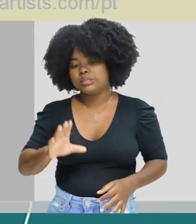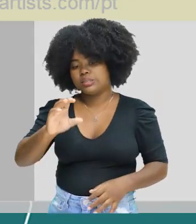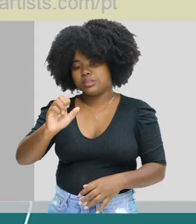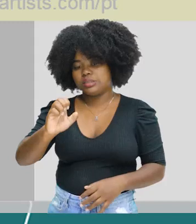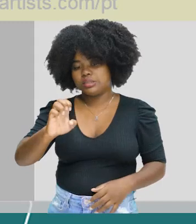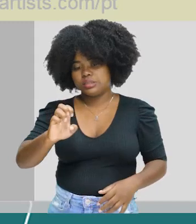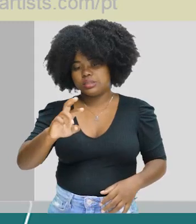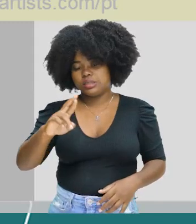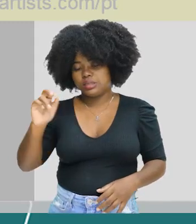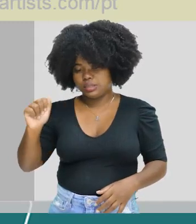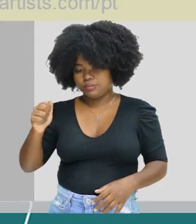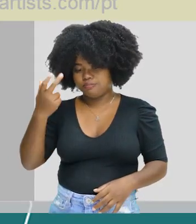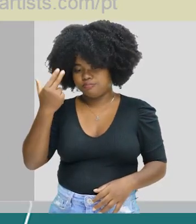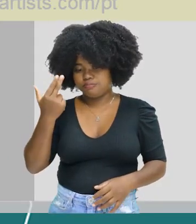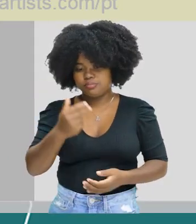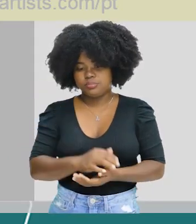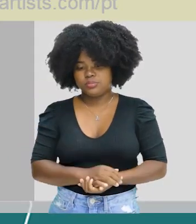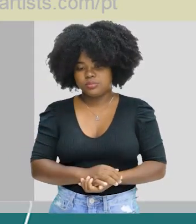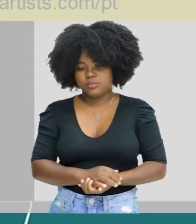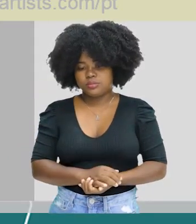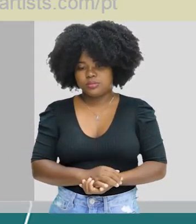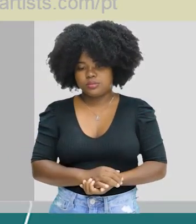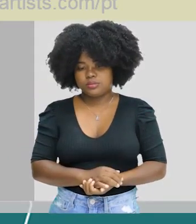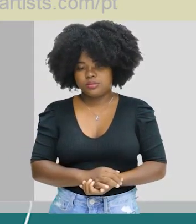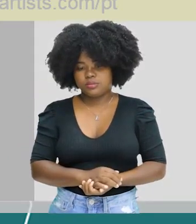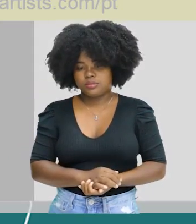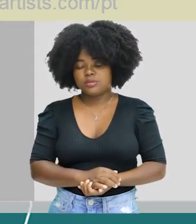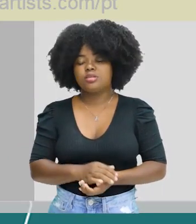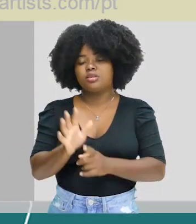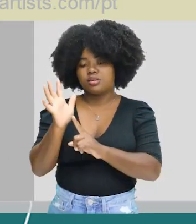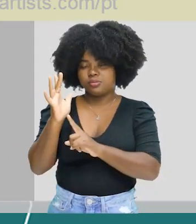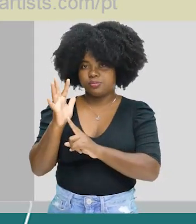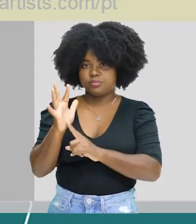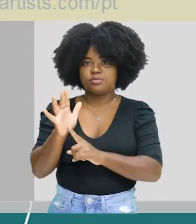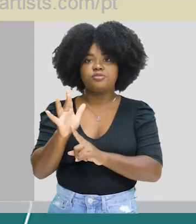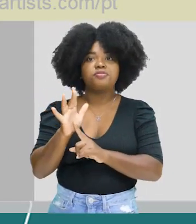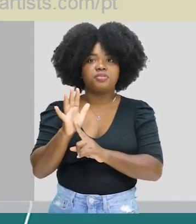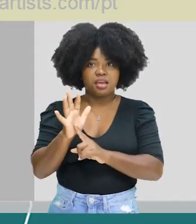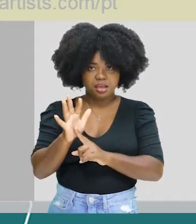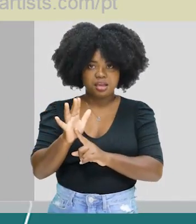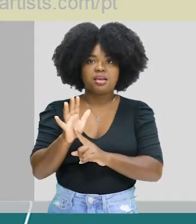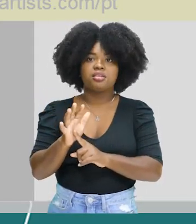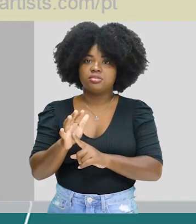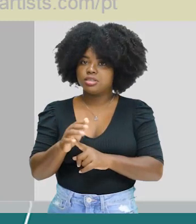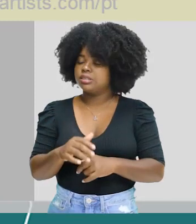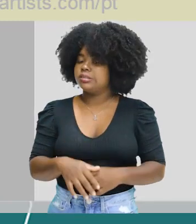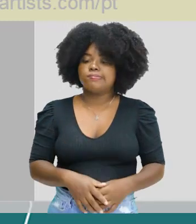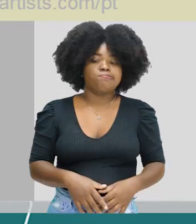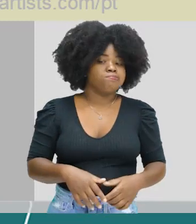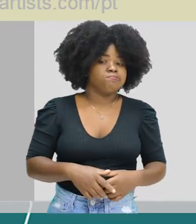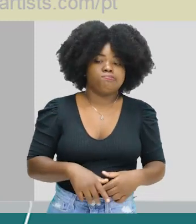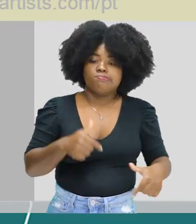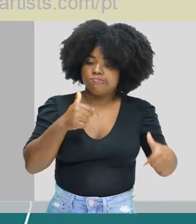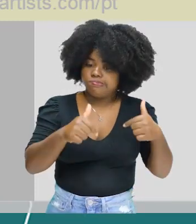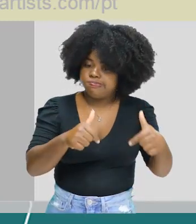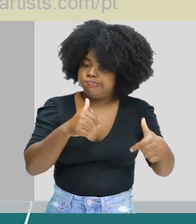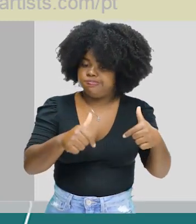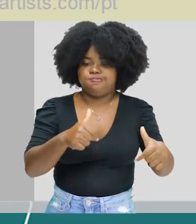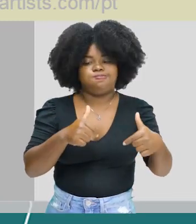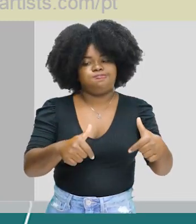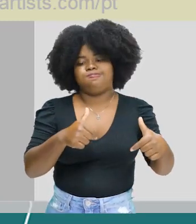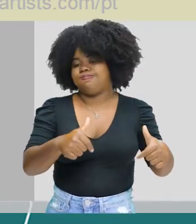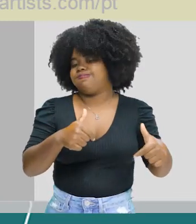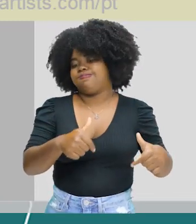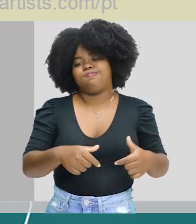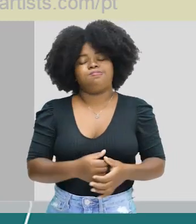natural. Cera também, perdão, cera de parafina de vela. Dá um trabalho absurdo. A questão, por exemplo, que o material,